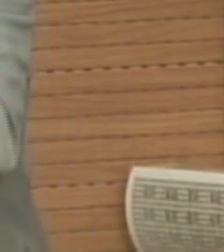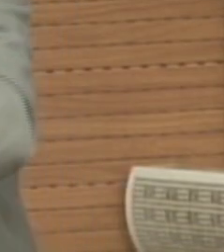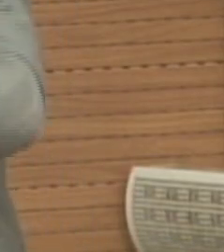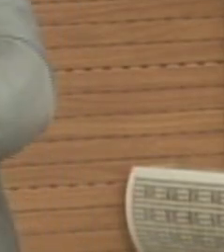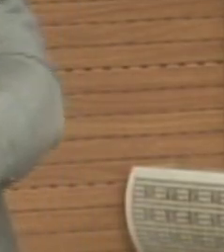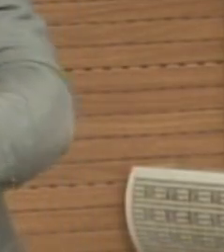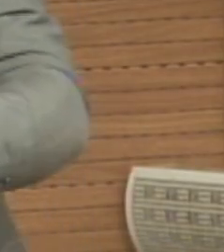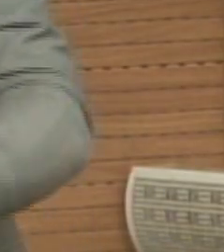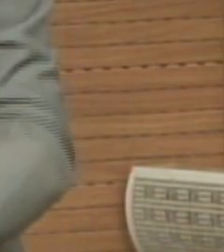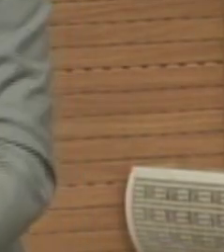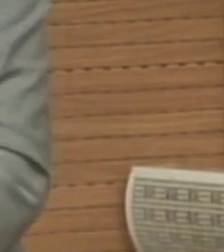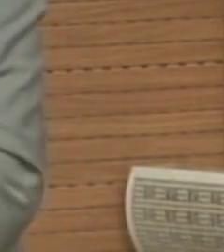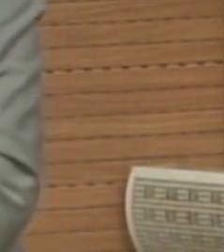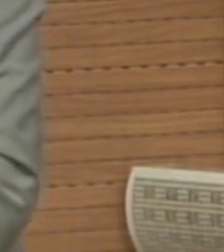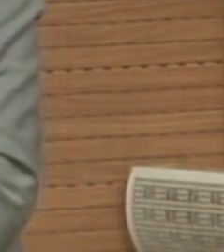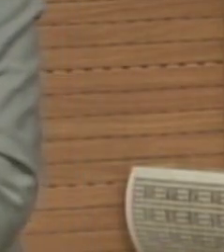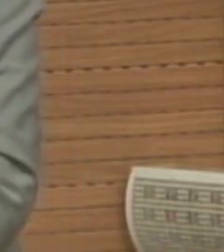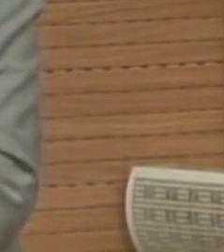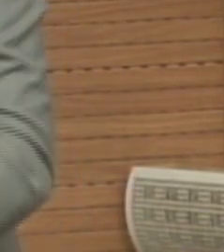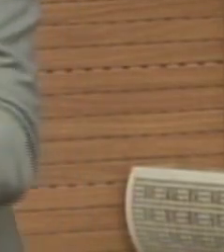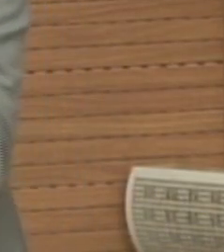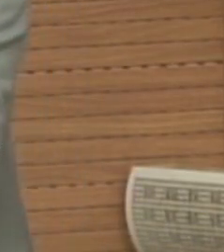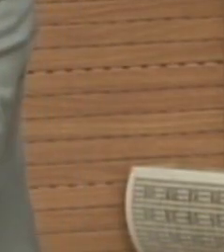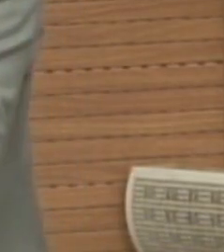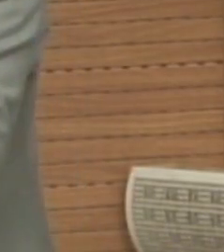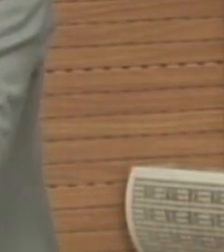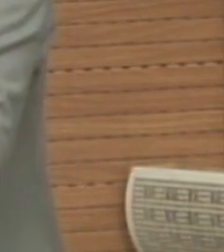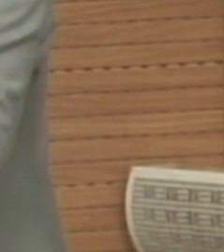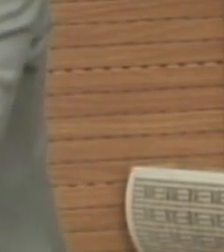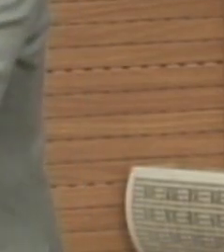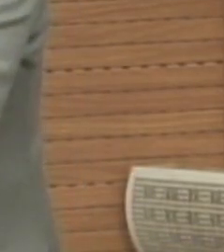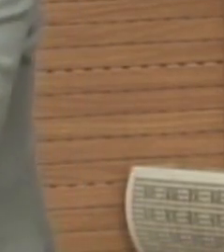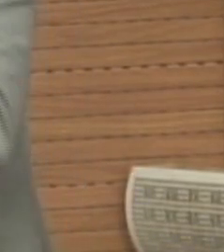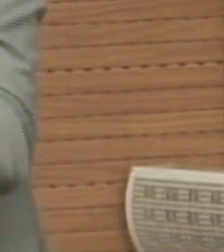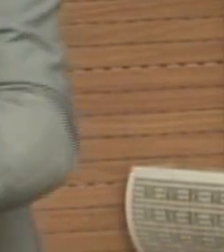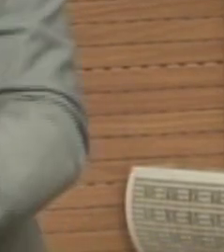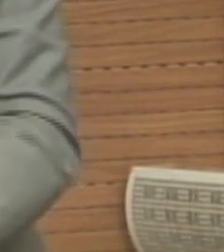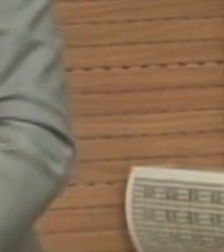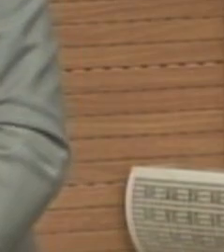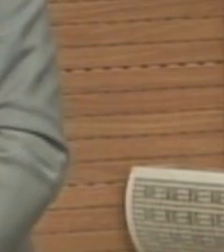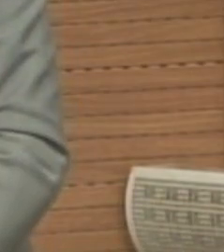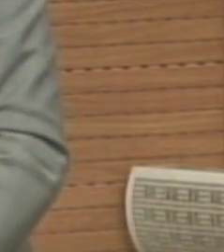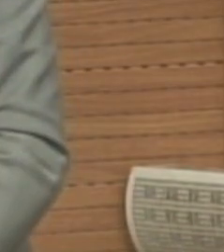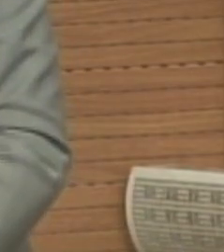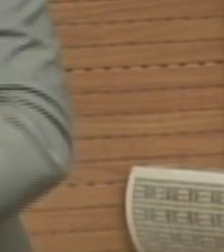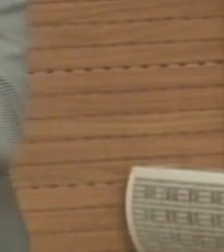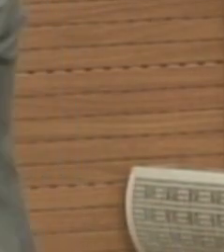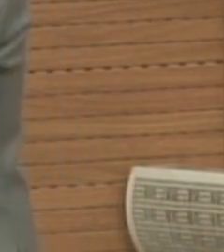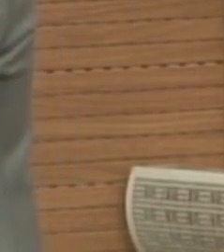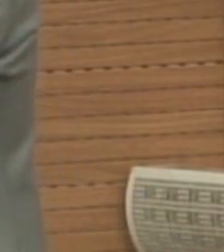para os segmentos que cada um defende. Porque, veja, de uma coisa eu não abro mão.